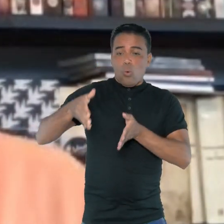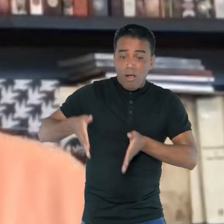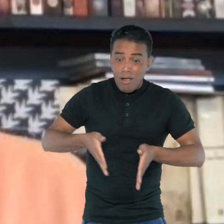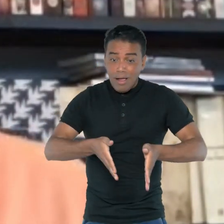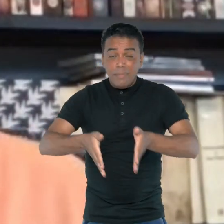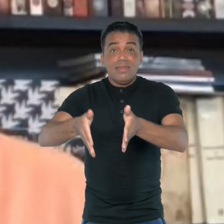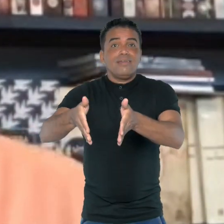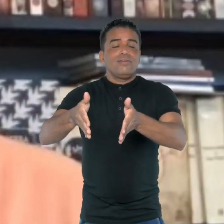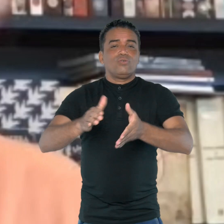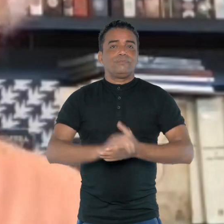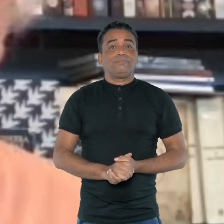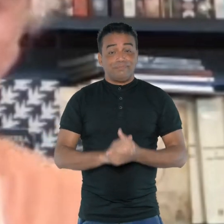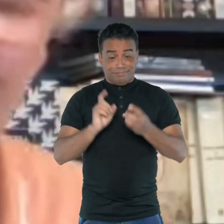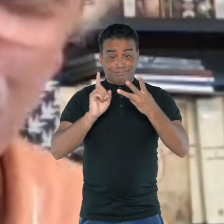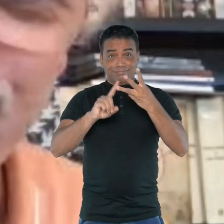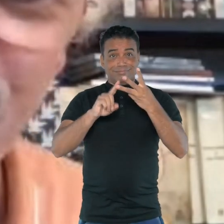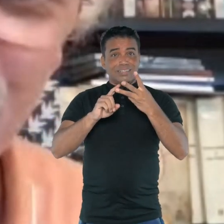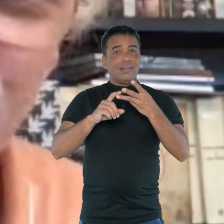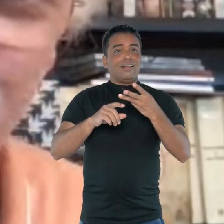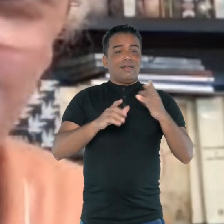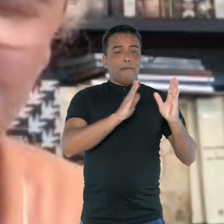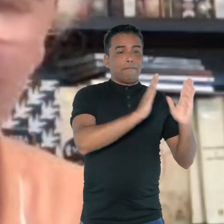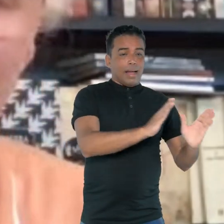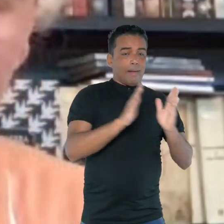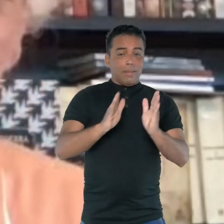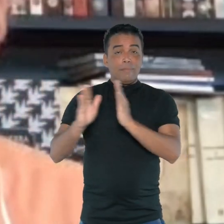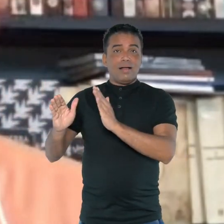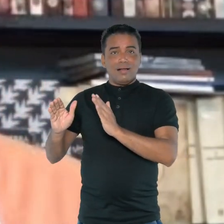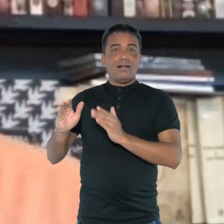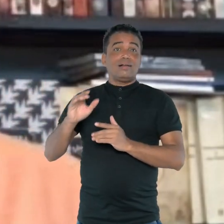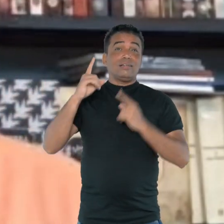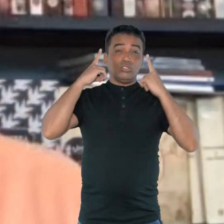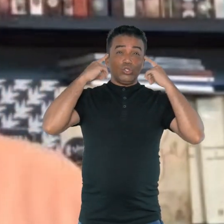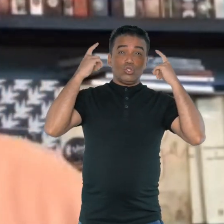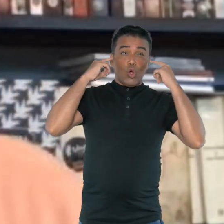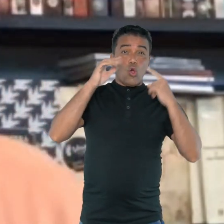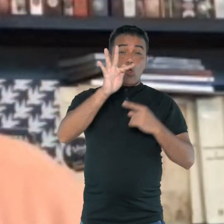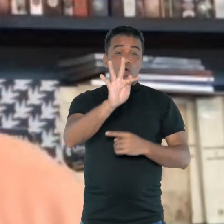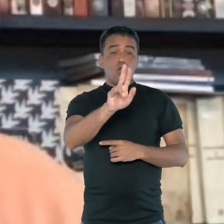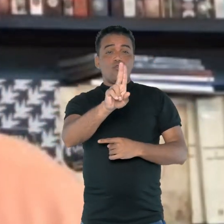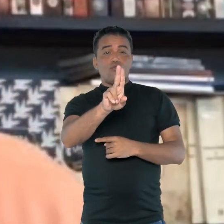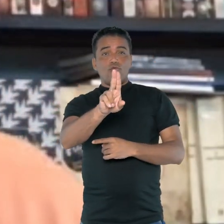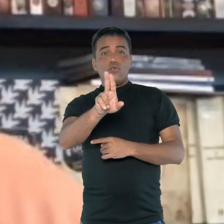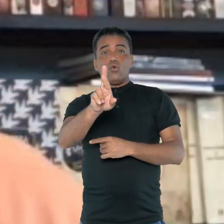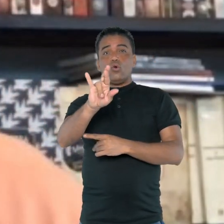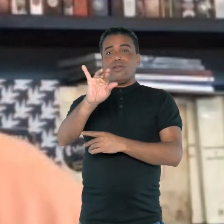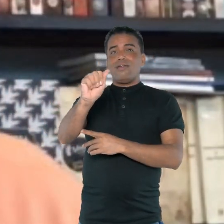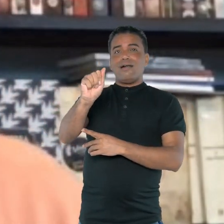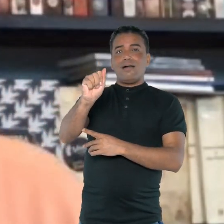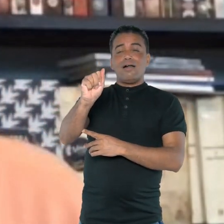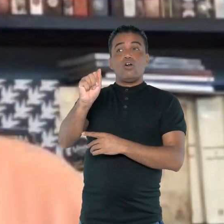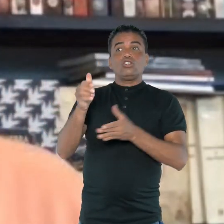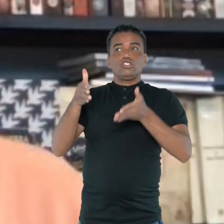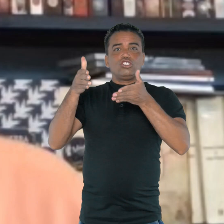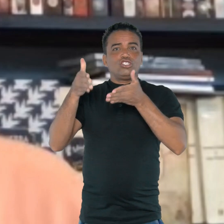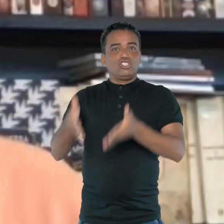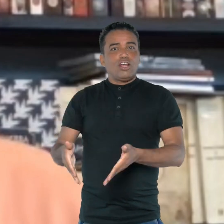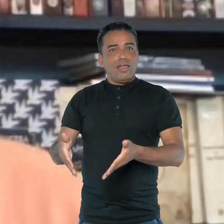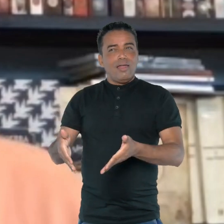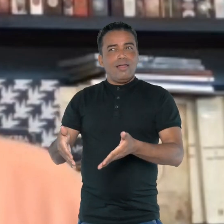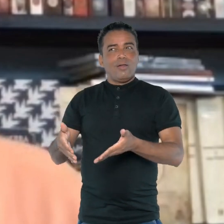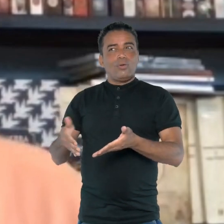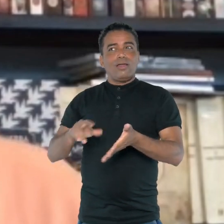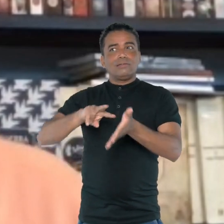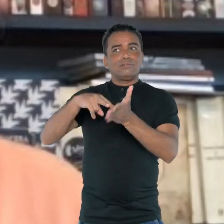E Som e Fúria, como está lá no Shakespeare, né, é onde a gente chega com a travessia da existência